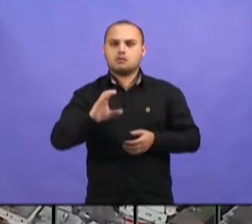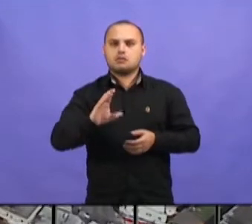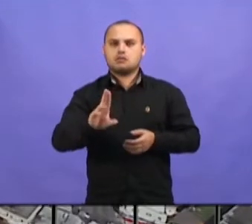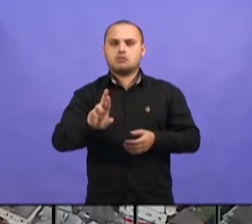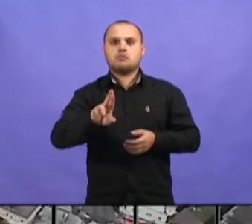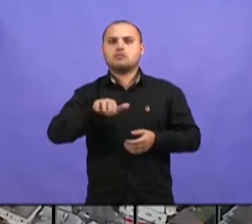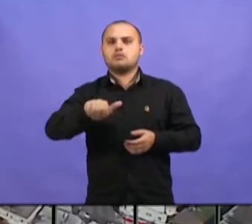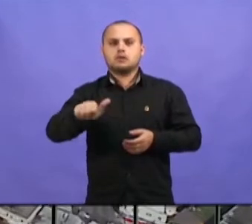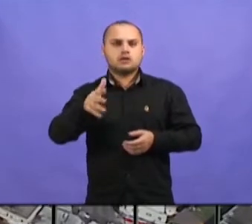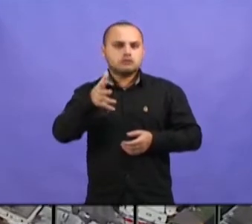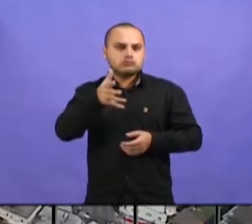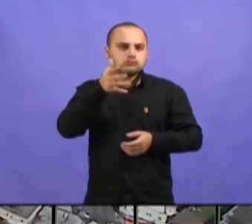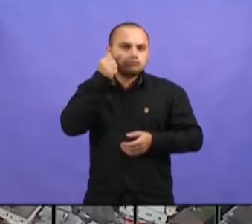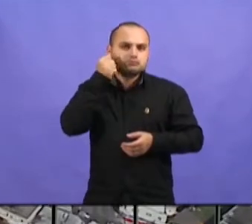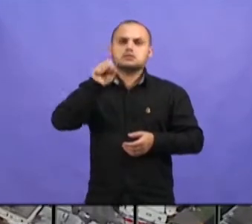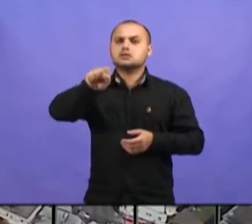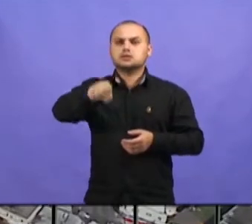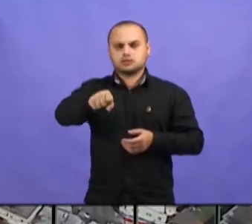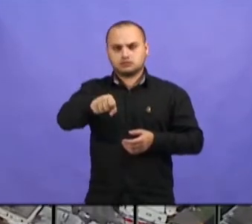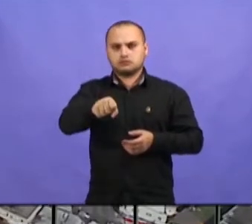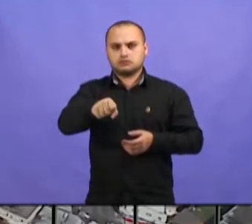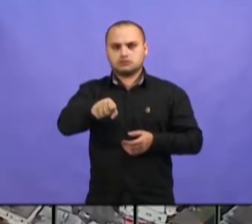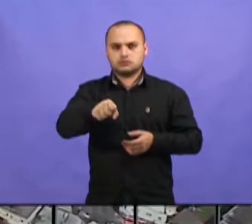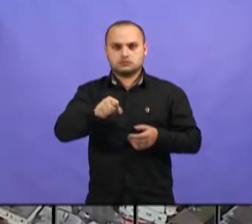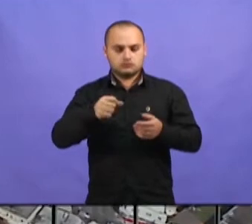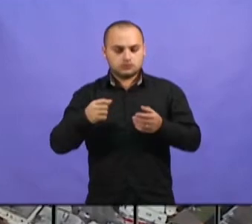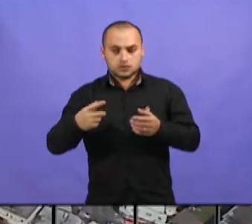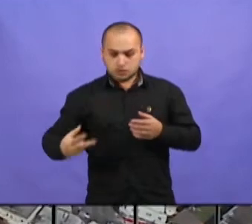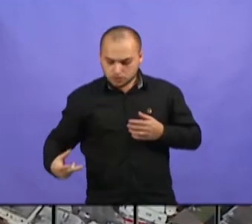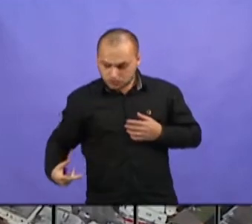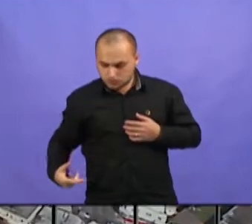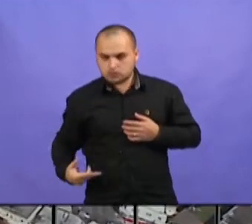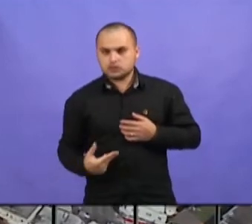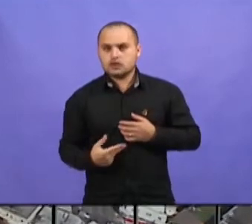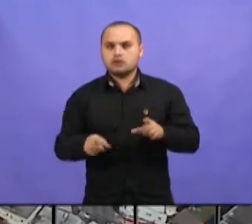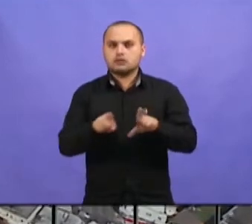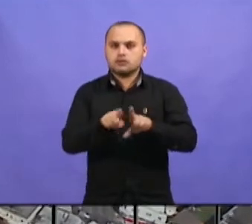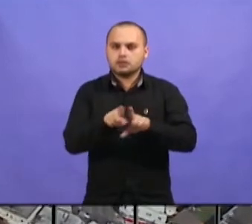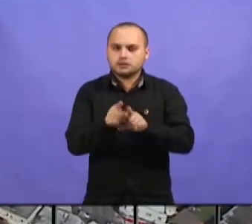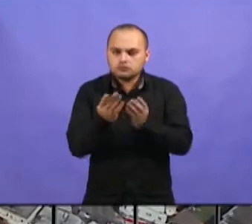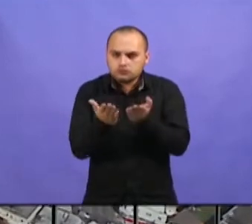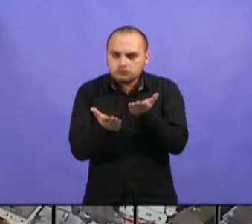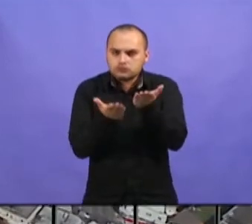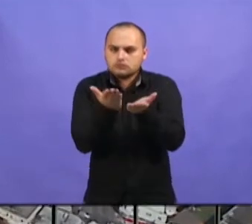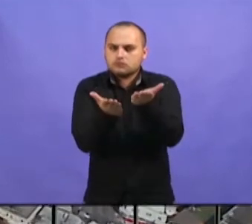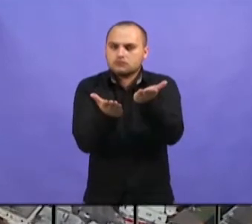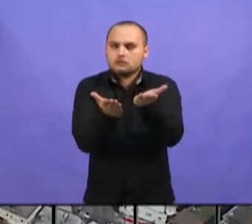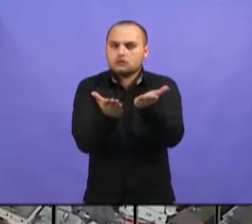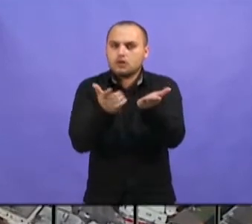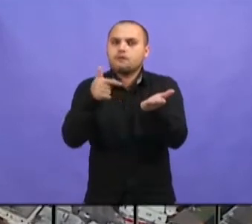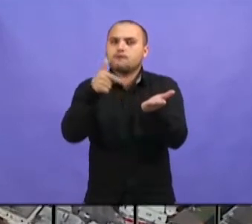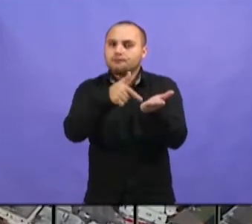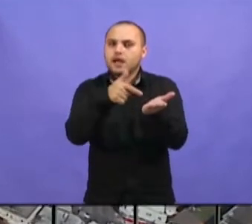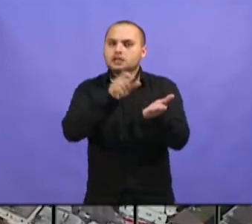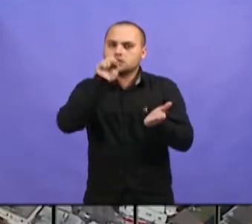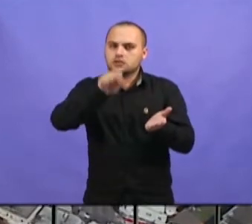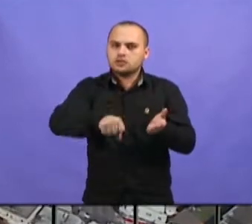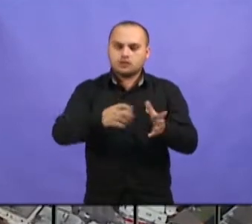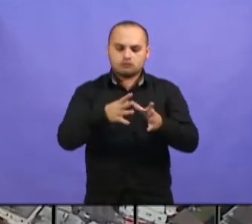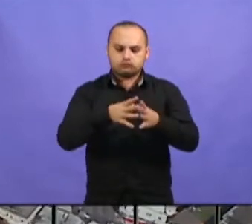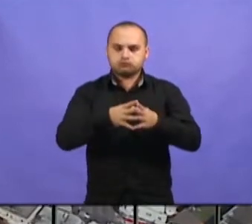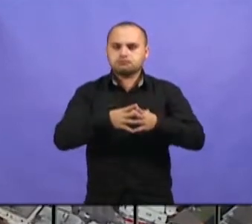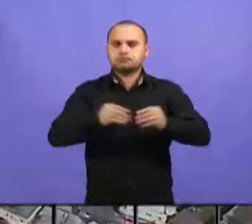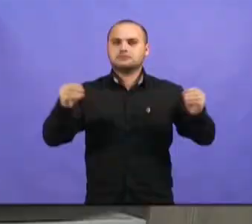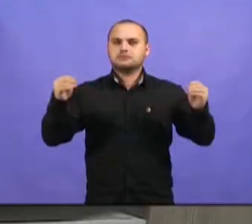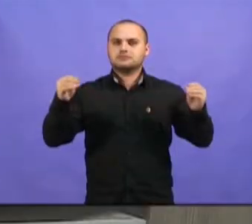que pode ser feita e o tratamento vai curar esse homem, né? Então, se você está ali com